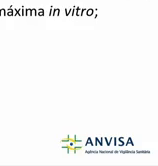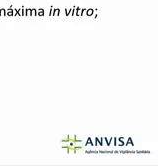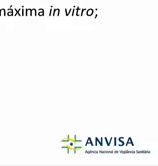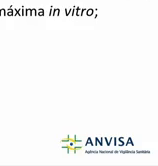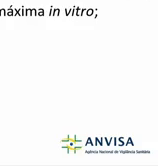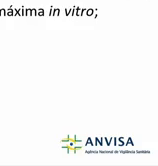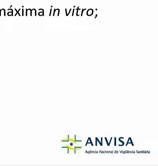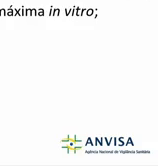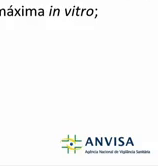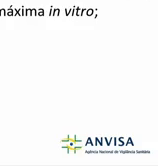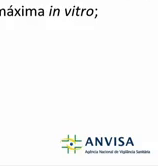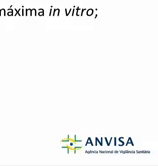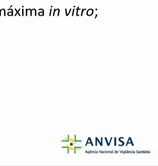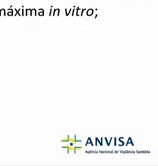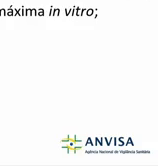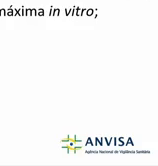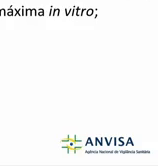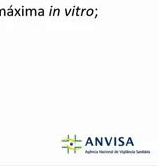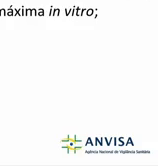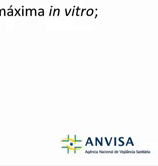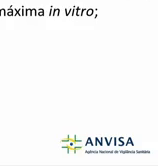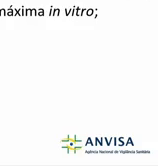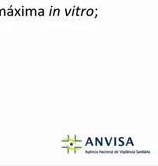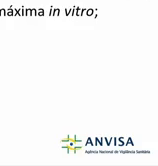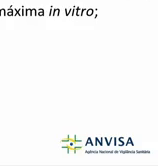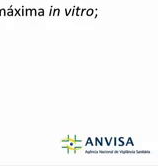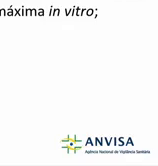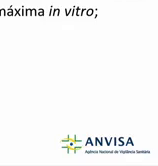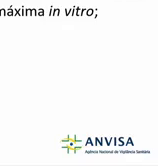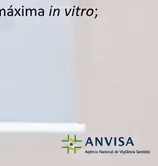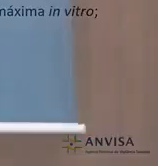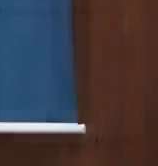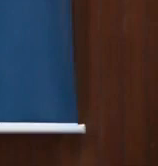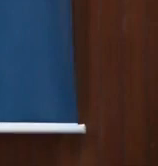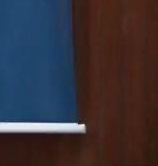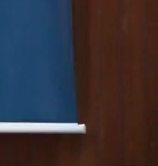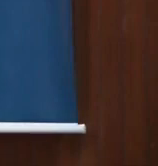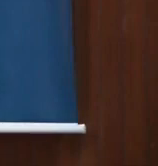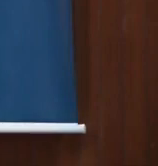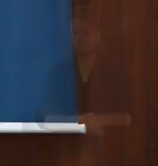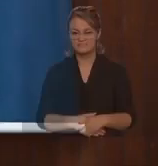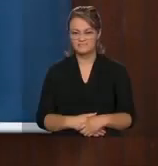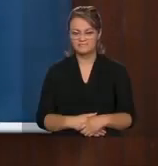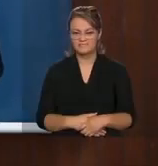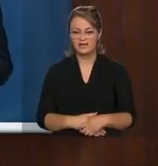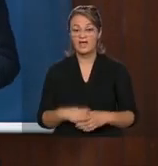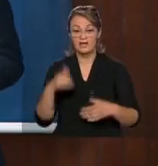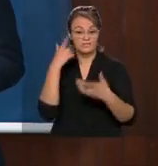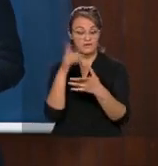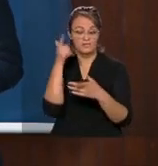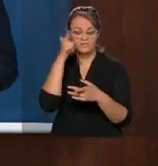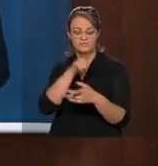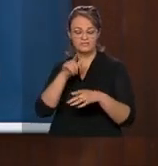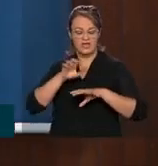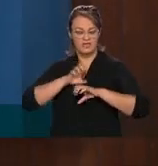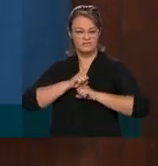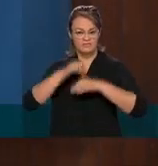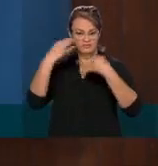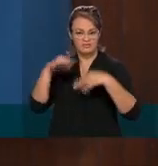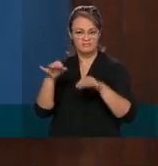capacidade de escolher a cepa viral mais adequada para gerar os anticorpos necessários.